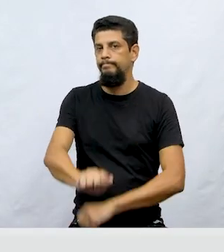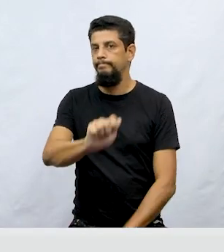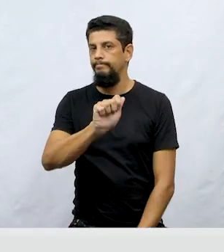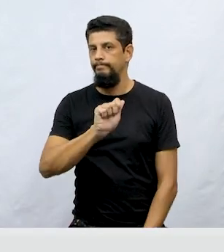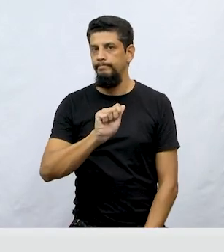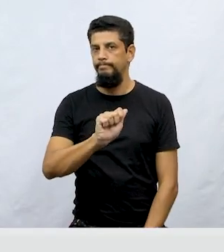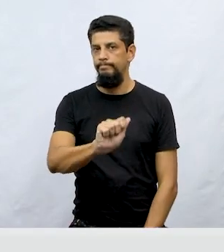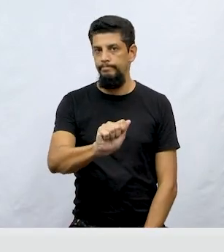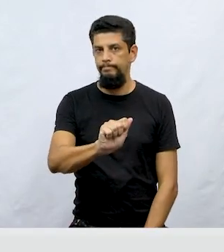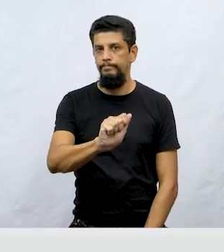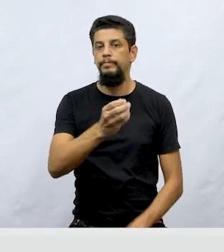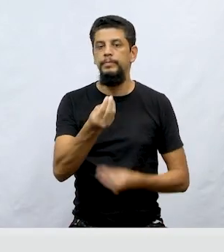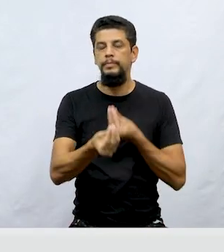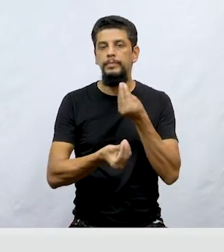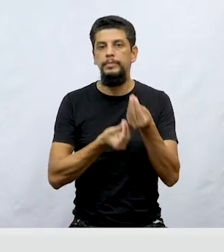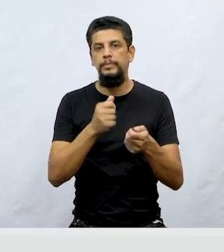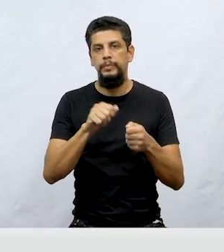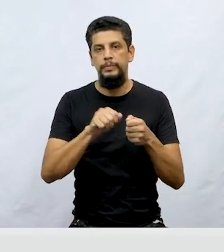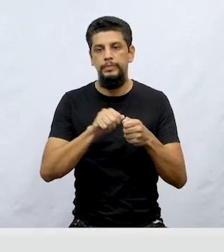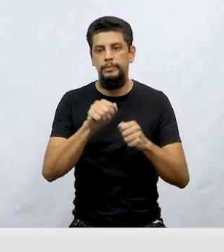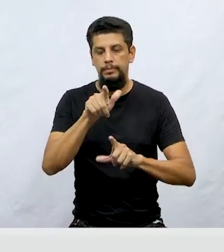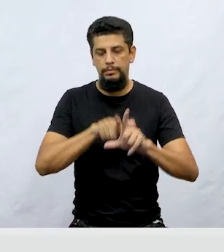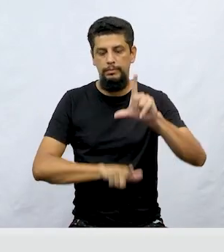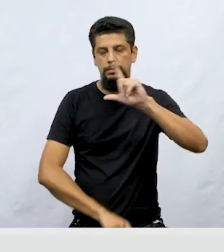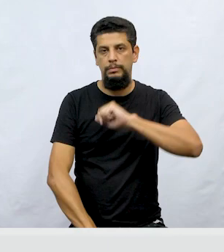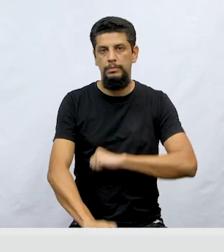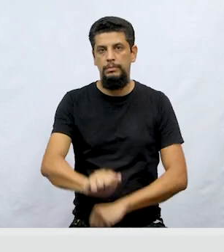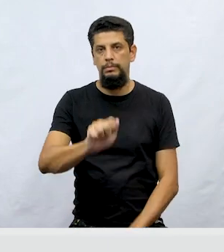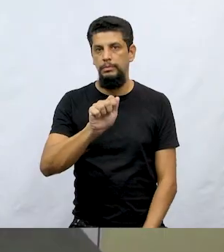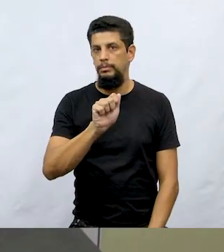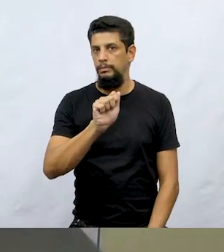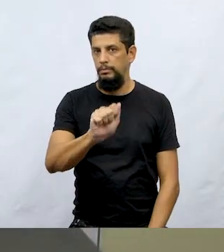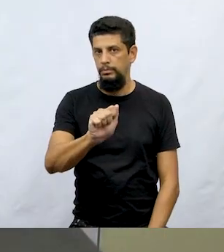lá? Acompanhem comigo como é que faz a letra A.